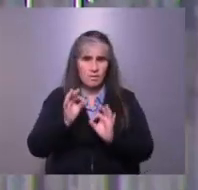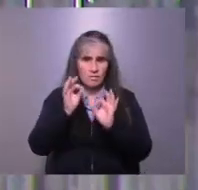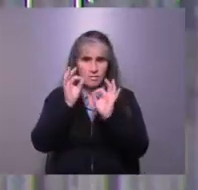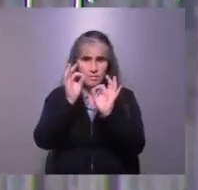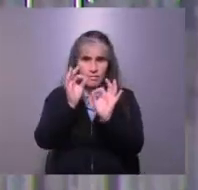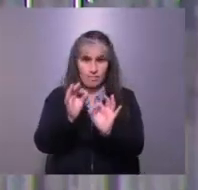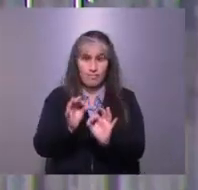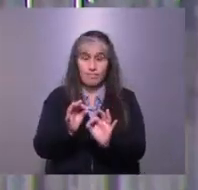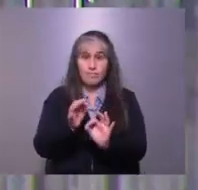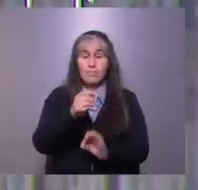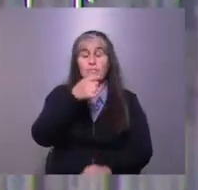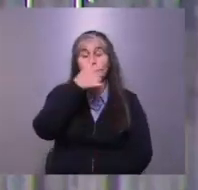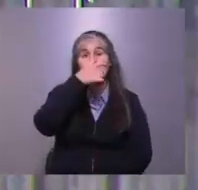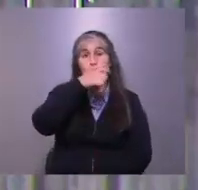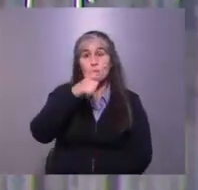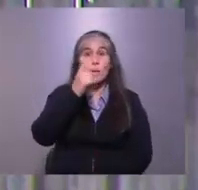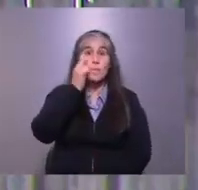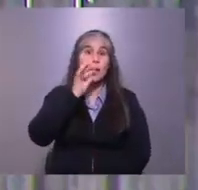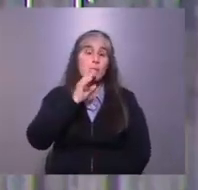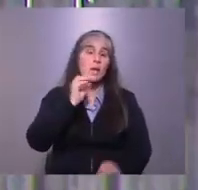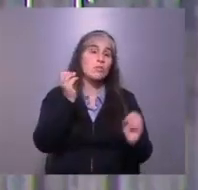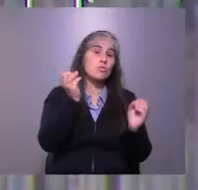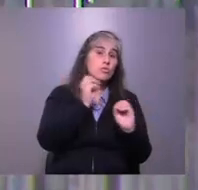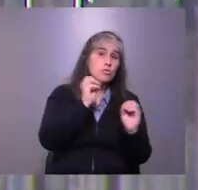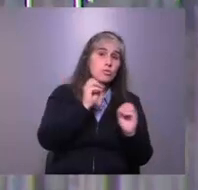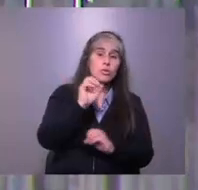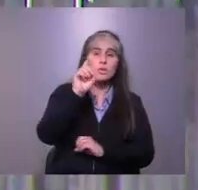peregrinos, ampara o órfão e a